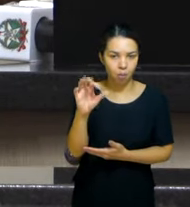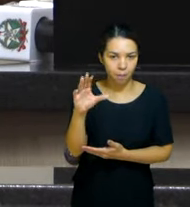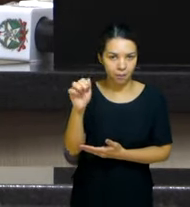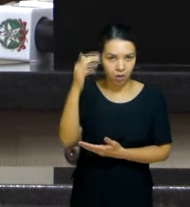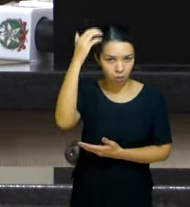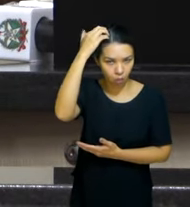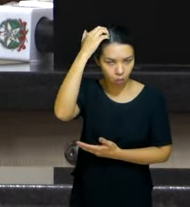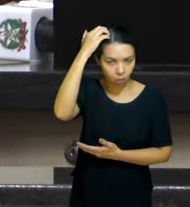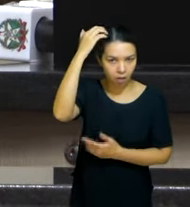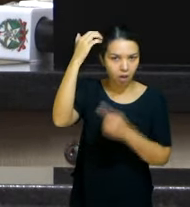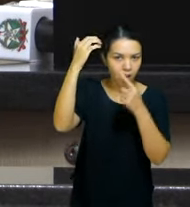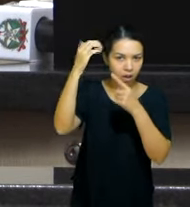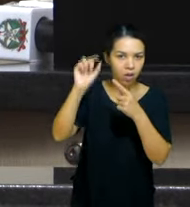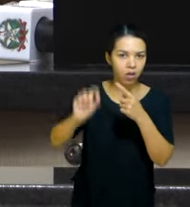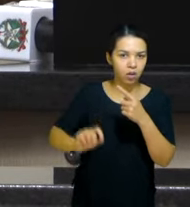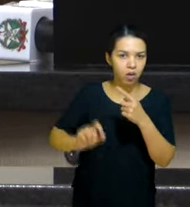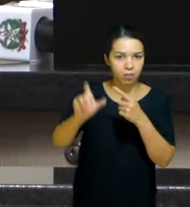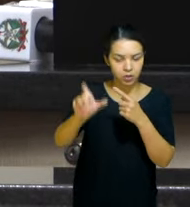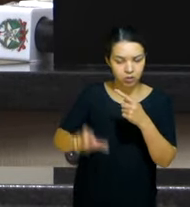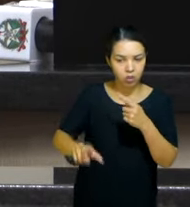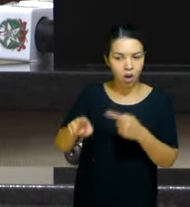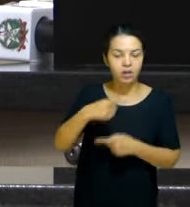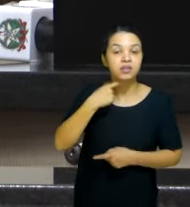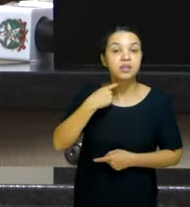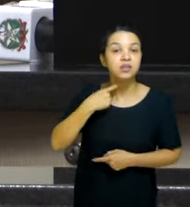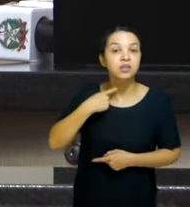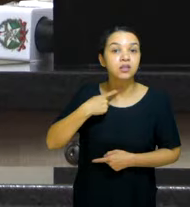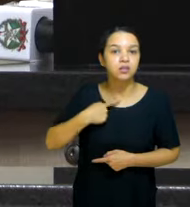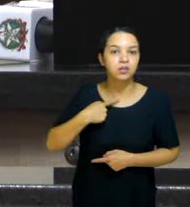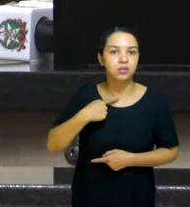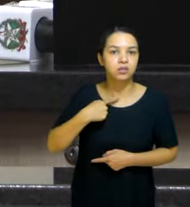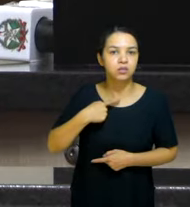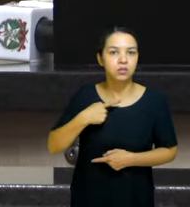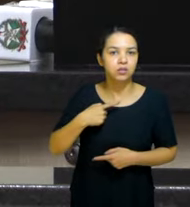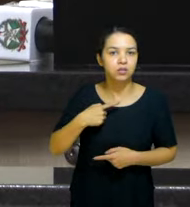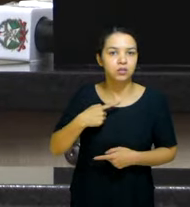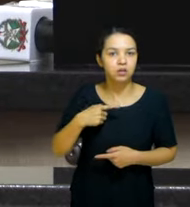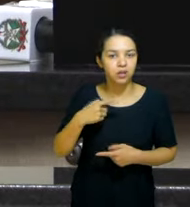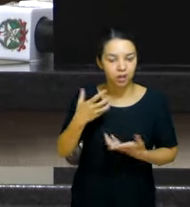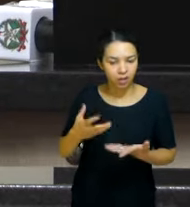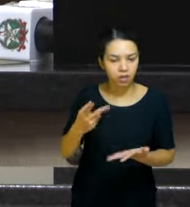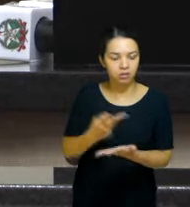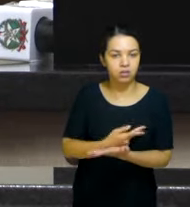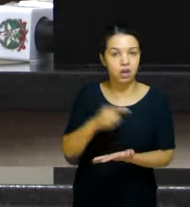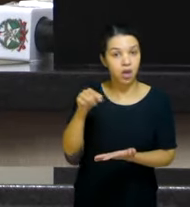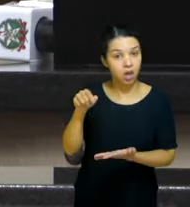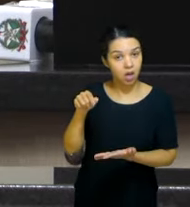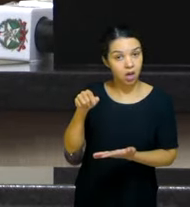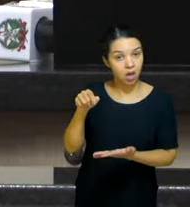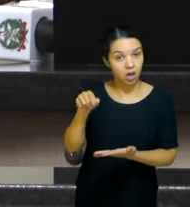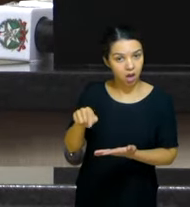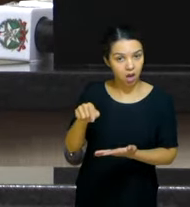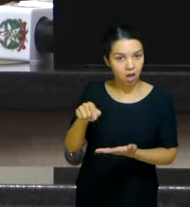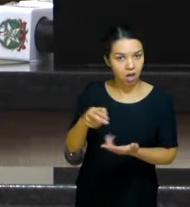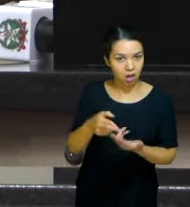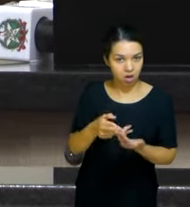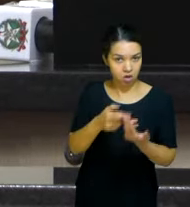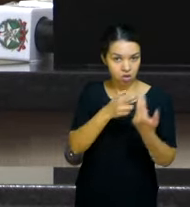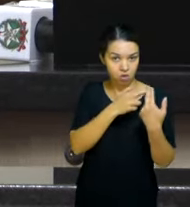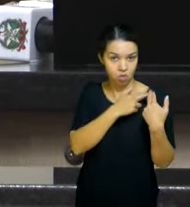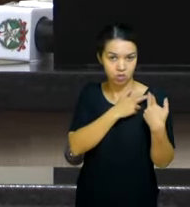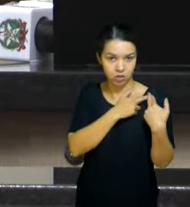intenção. Fora disso, é responsabilidade. Eu sou responsável pelo que ocorreu, mas eu não